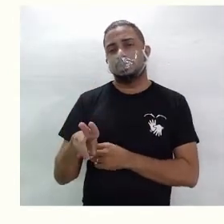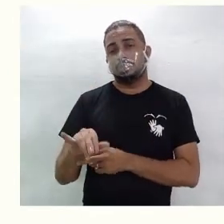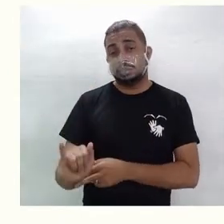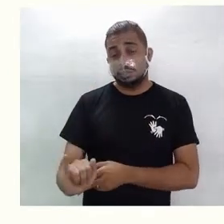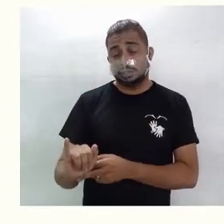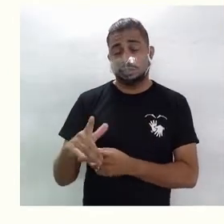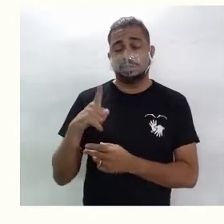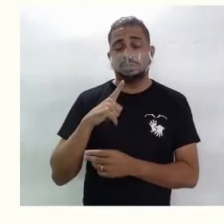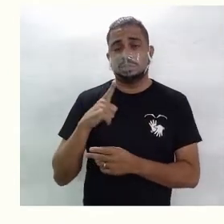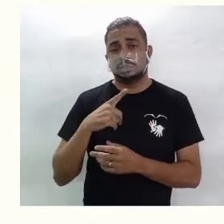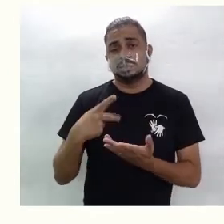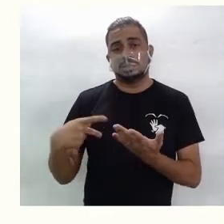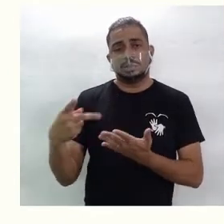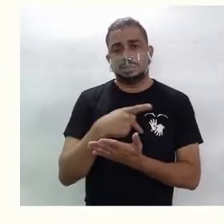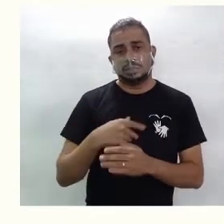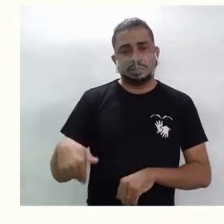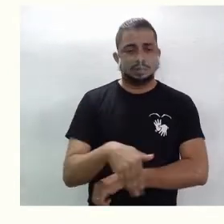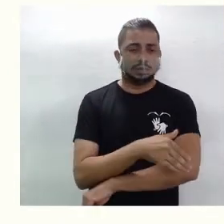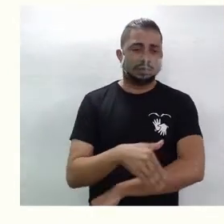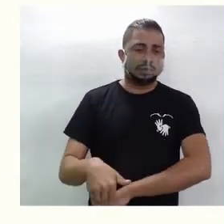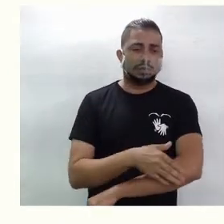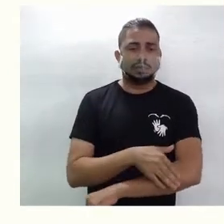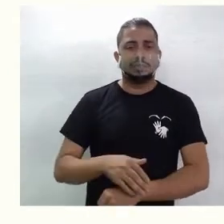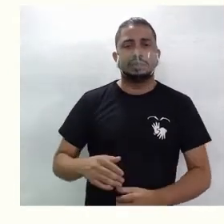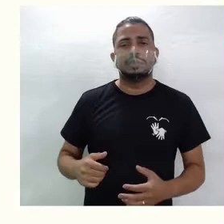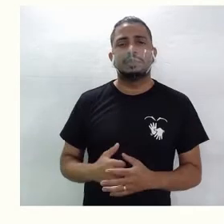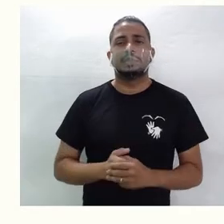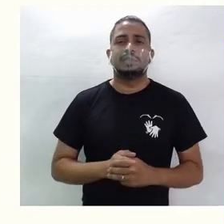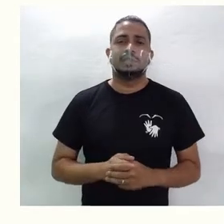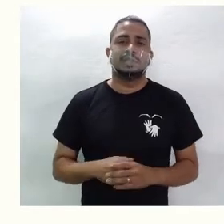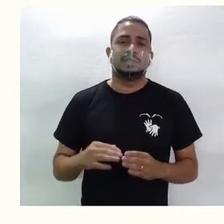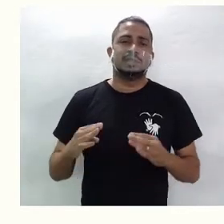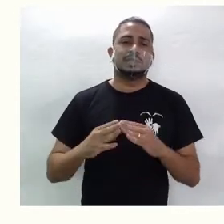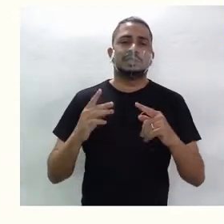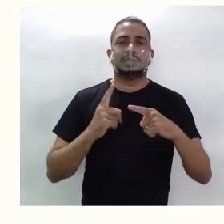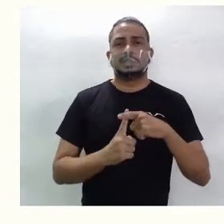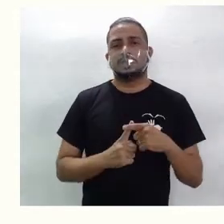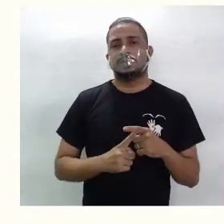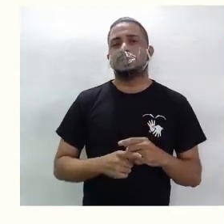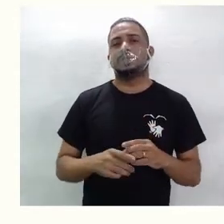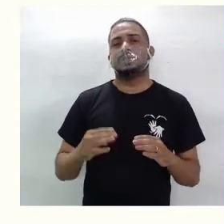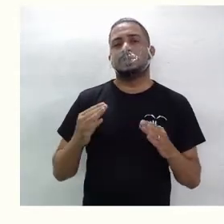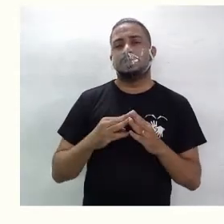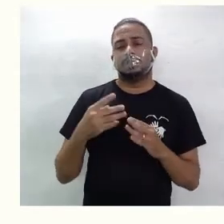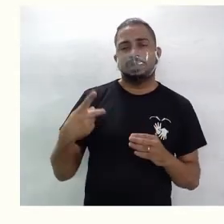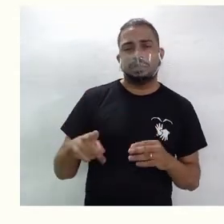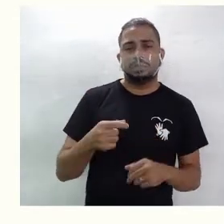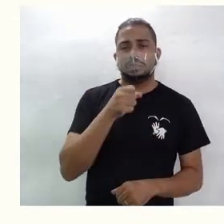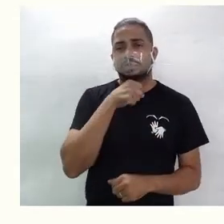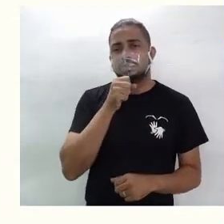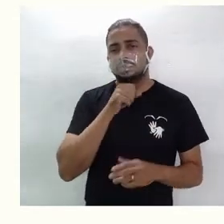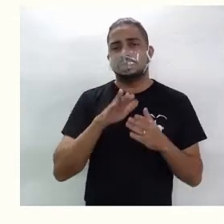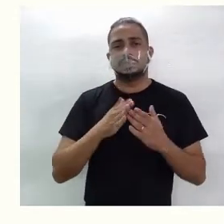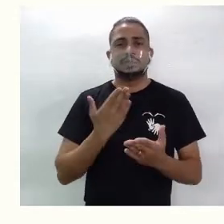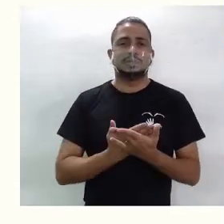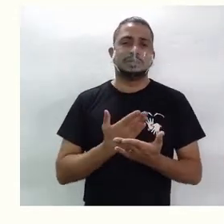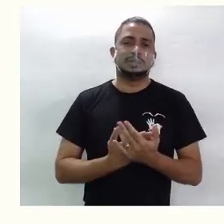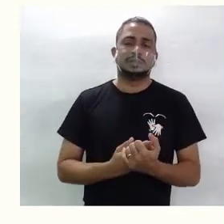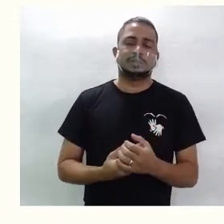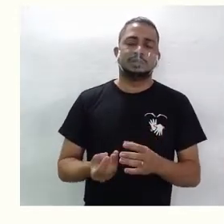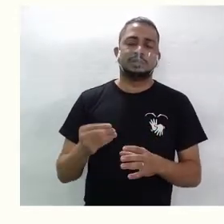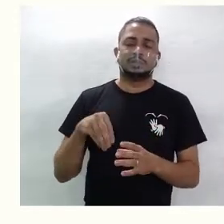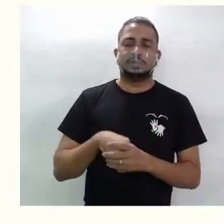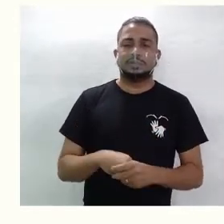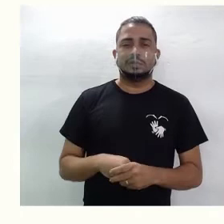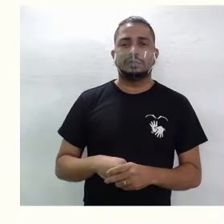exemplo, a imagem de uma rua, né? Uma localização de uma rua. A igrejinha, a casa da sua avó, a escola. Então a gente coloca ali, né,